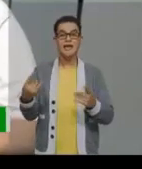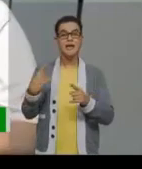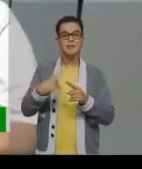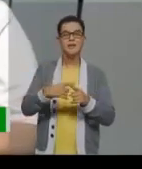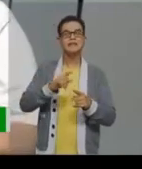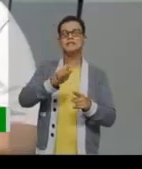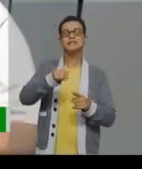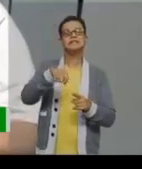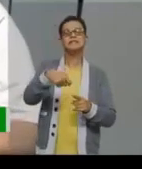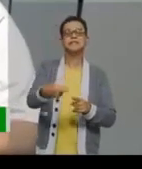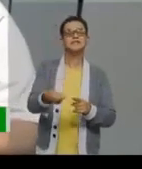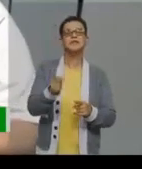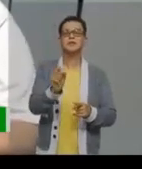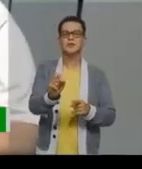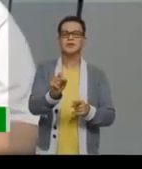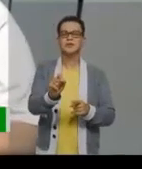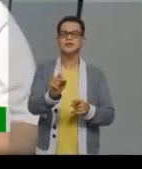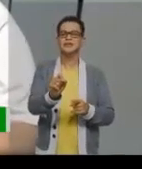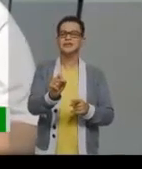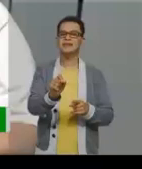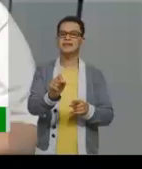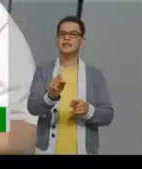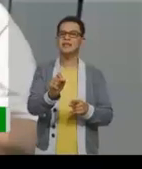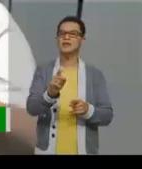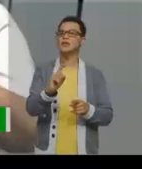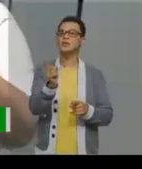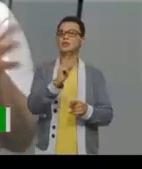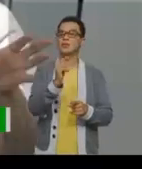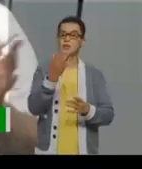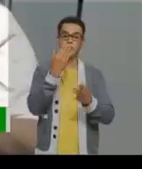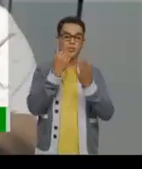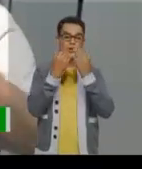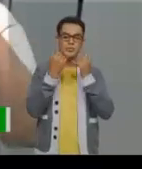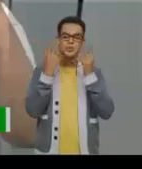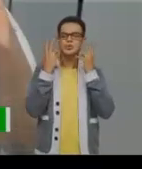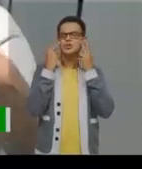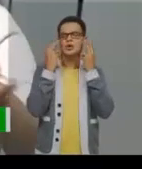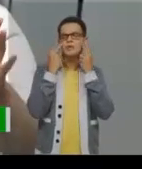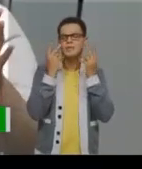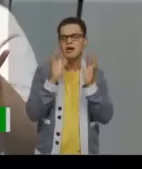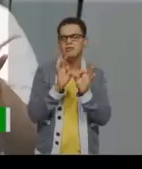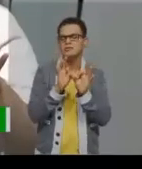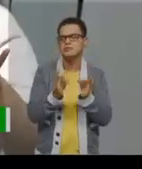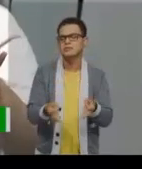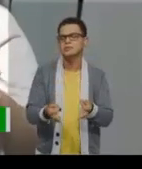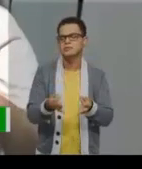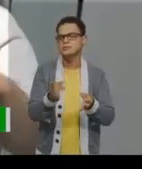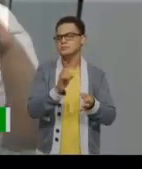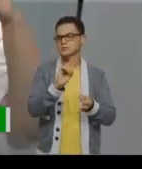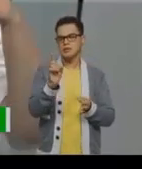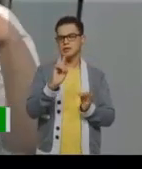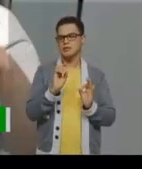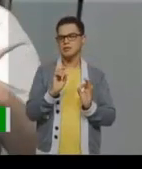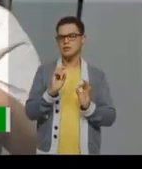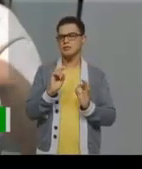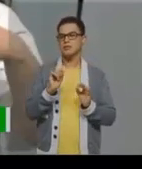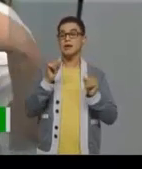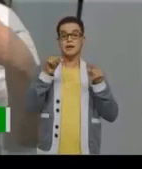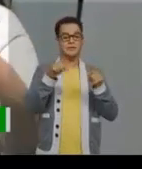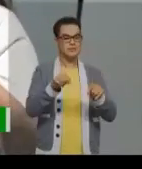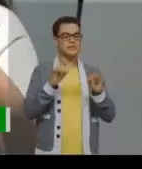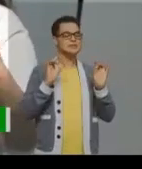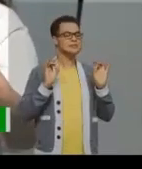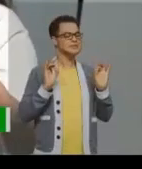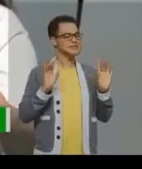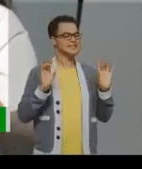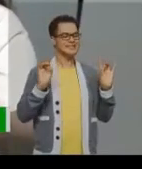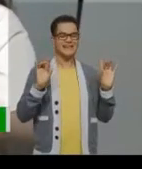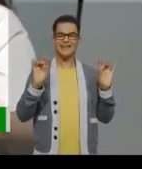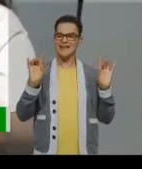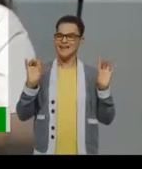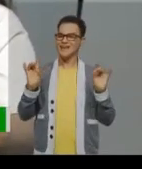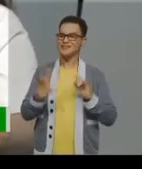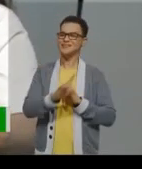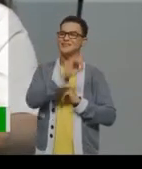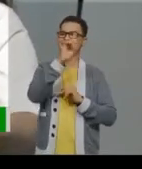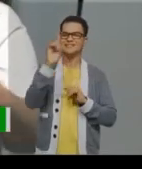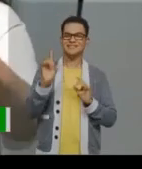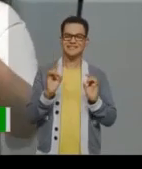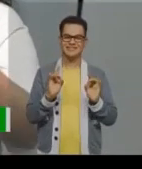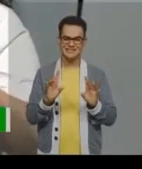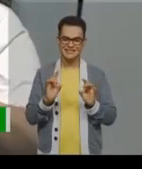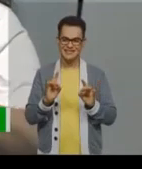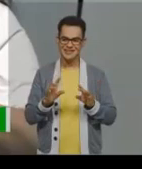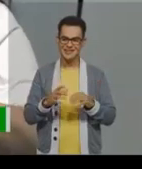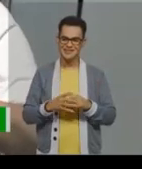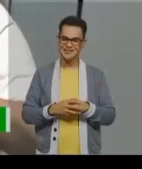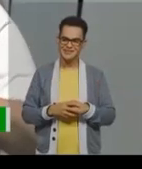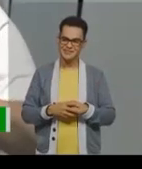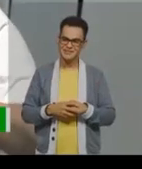ali não é um almoço e um jantar comum que a gente come só pela sobrevivência, porque tem um significado especial.